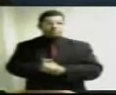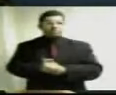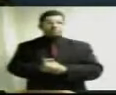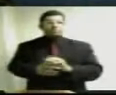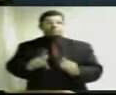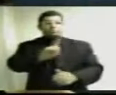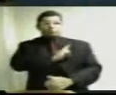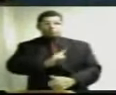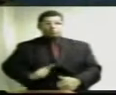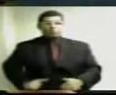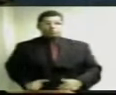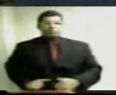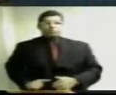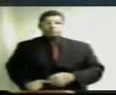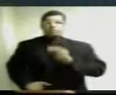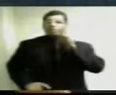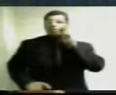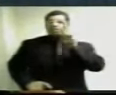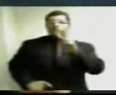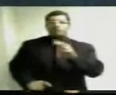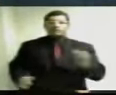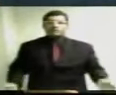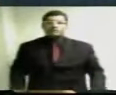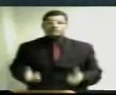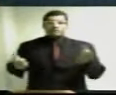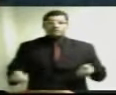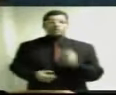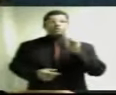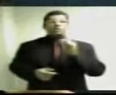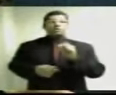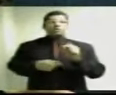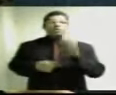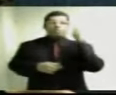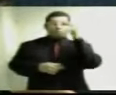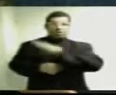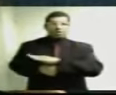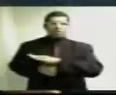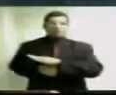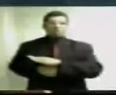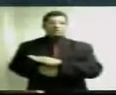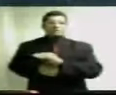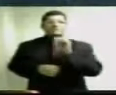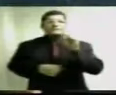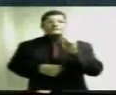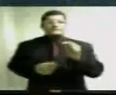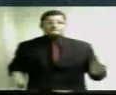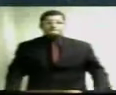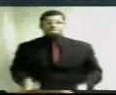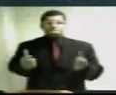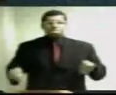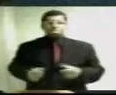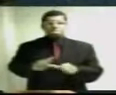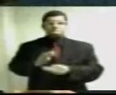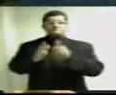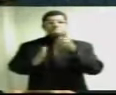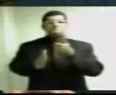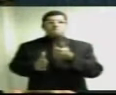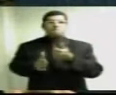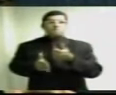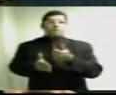os governantes insistem em gastar no que é supérfluo, insistem em gastar no que é